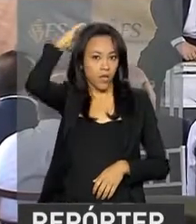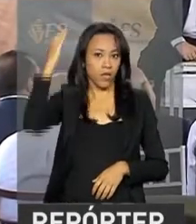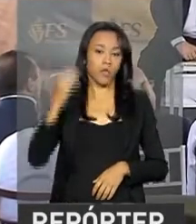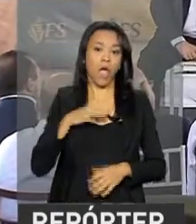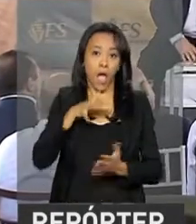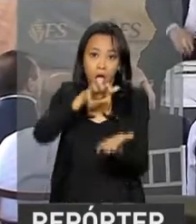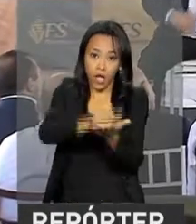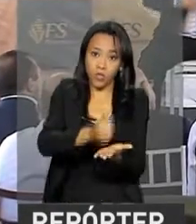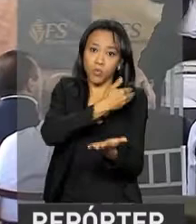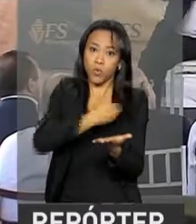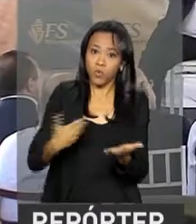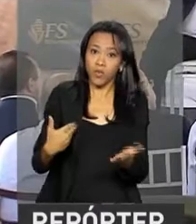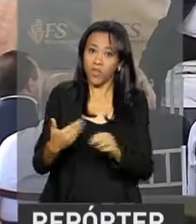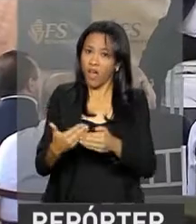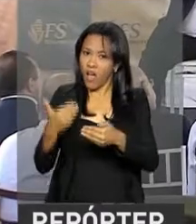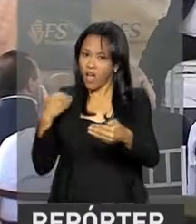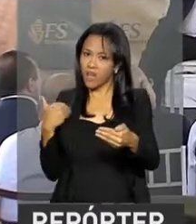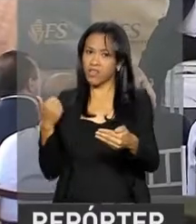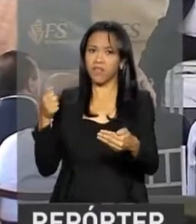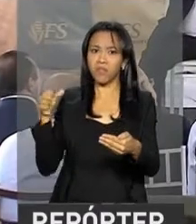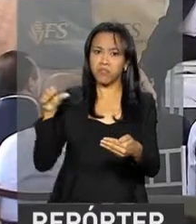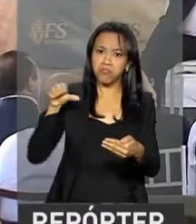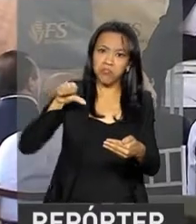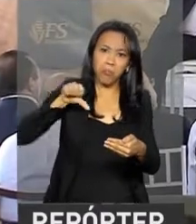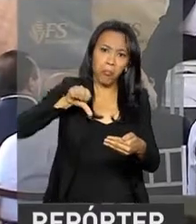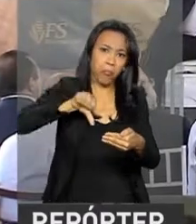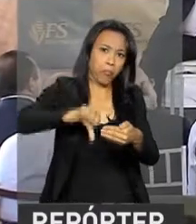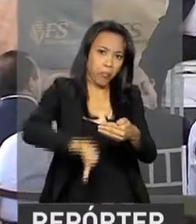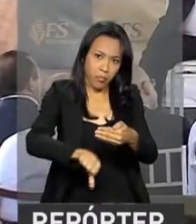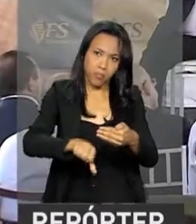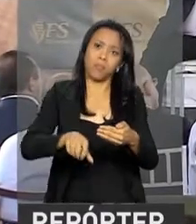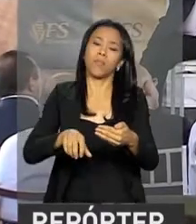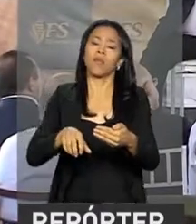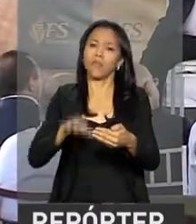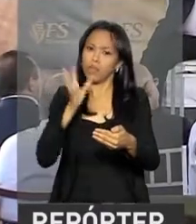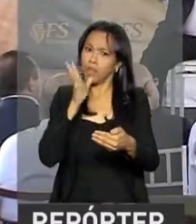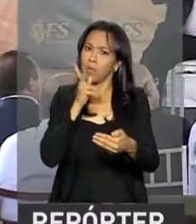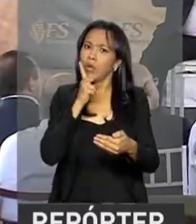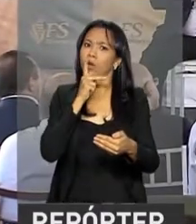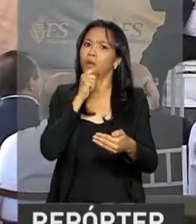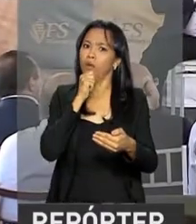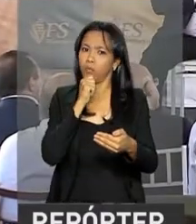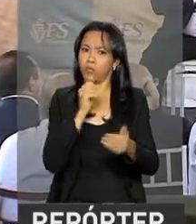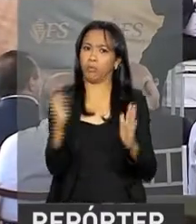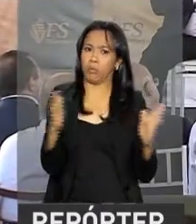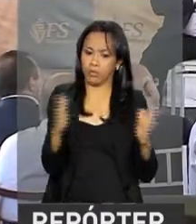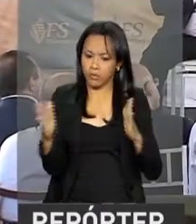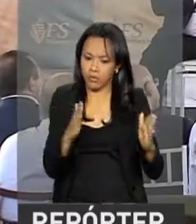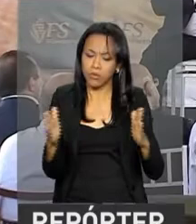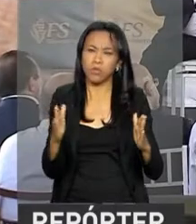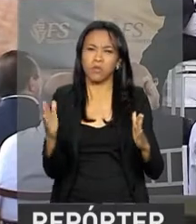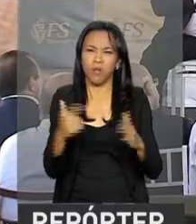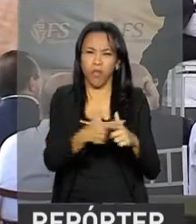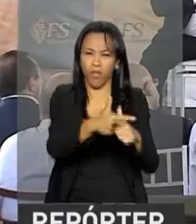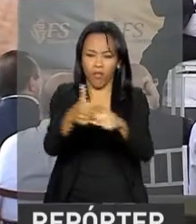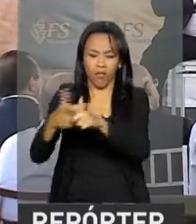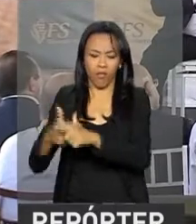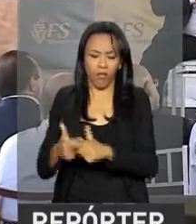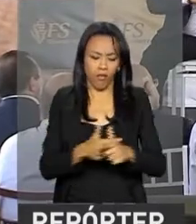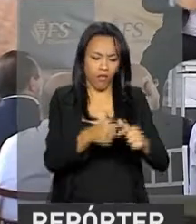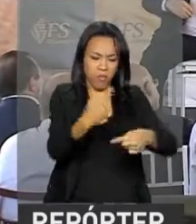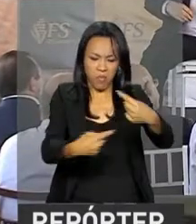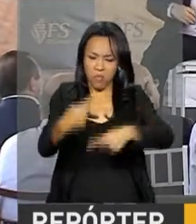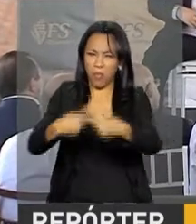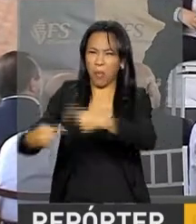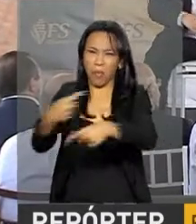livre, literalmente em queda livre. Demoramos algum tempo, problemas políticos, para arrumar